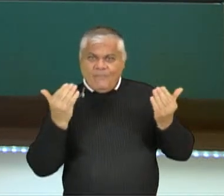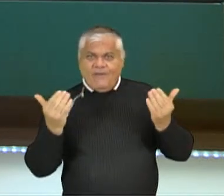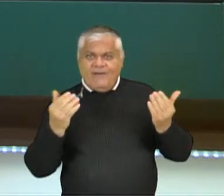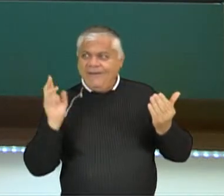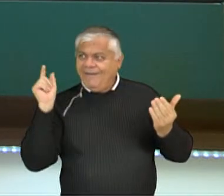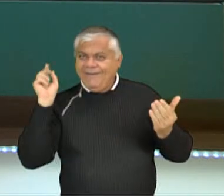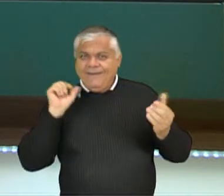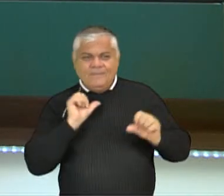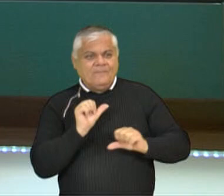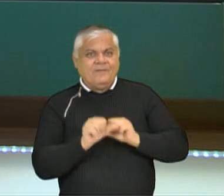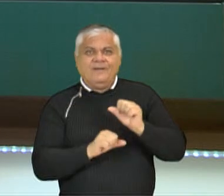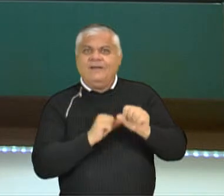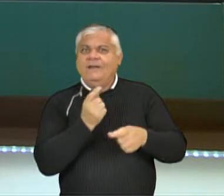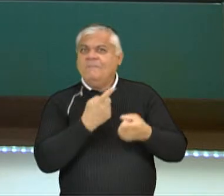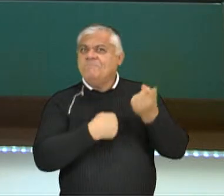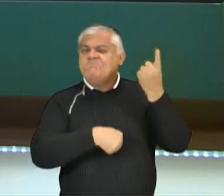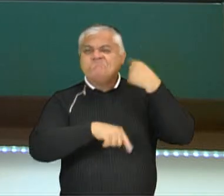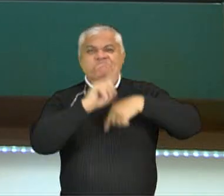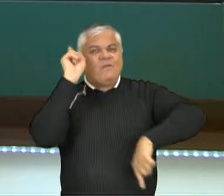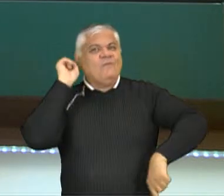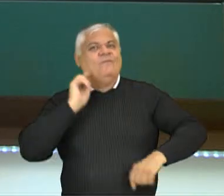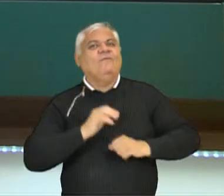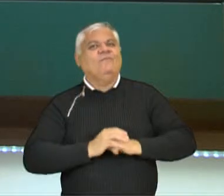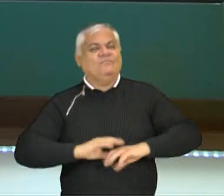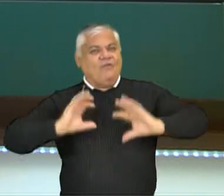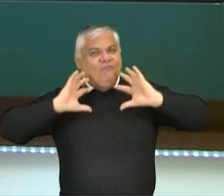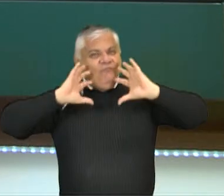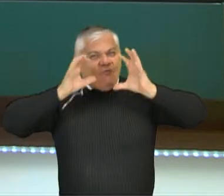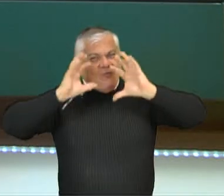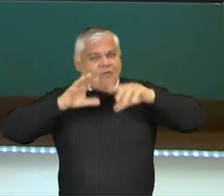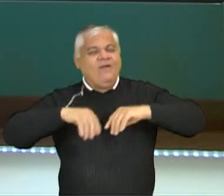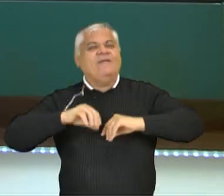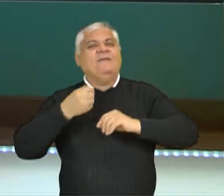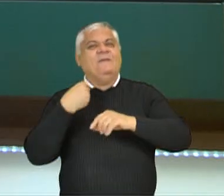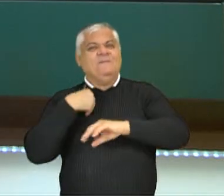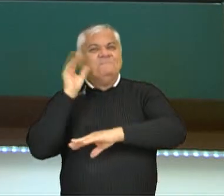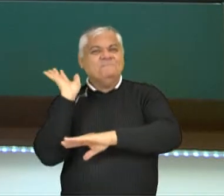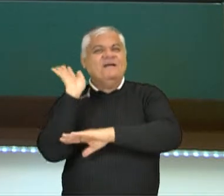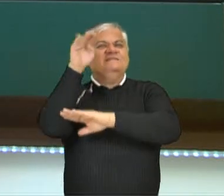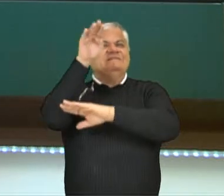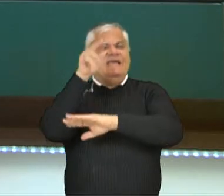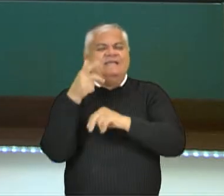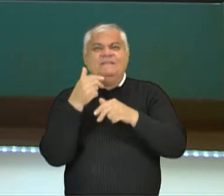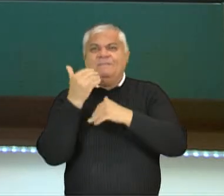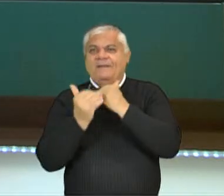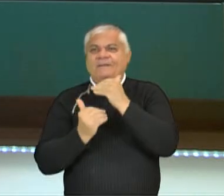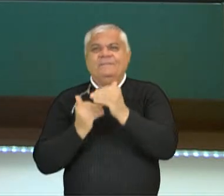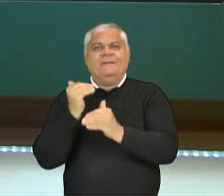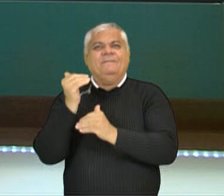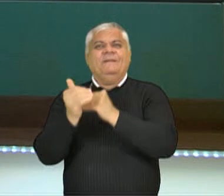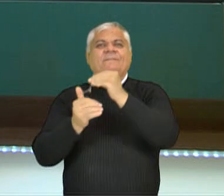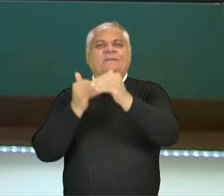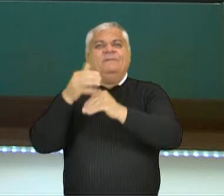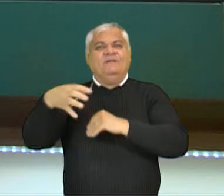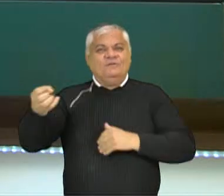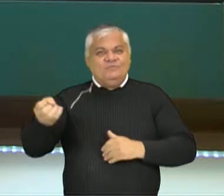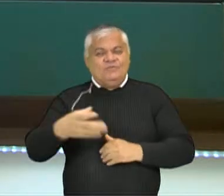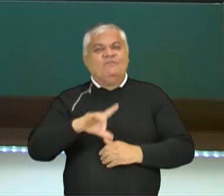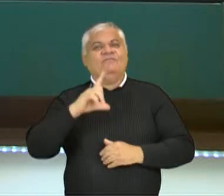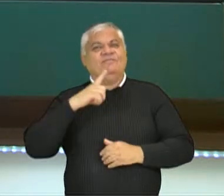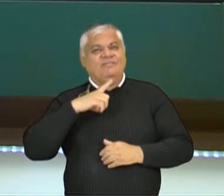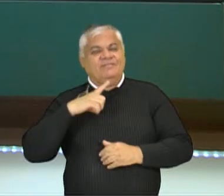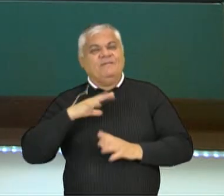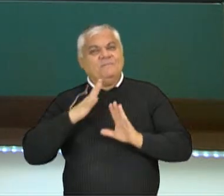evolução gigantesca, não só de futebol, a de voleibol, basquete. Então cada vez eles vêm com inovações para que